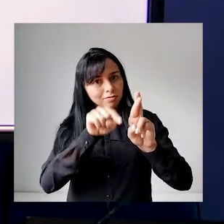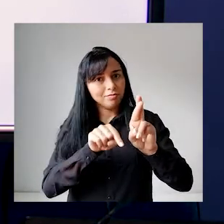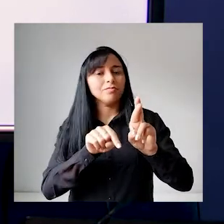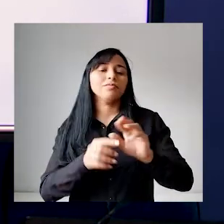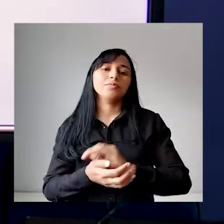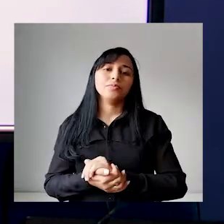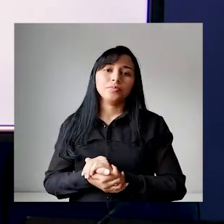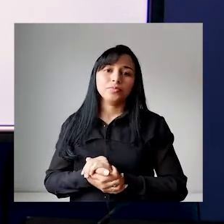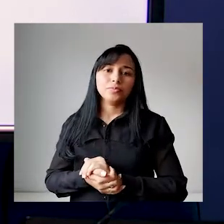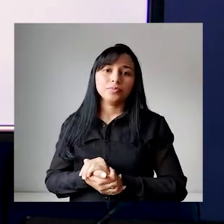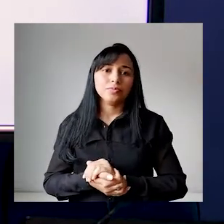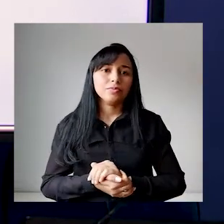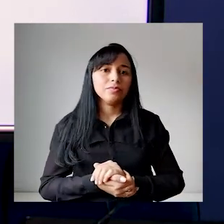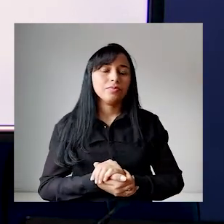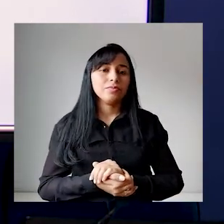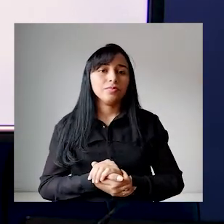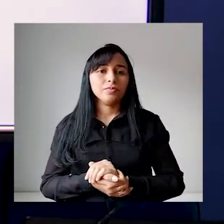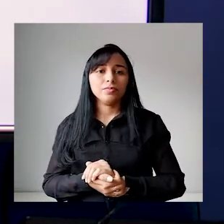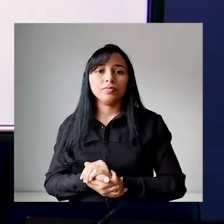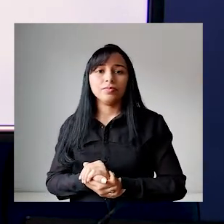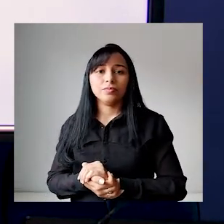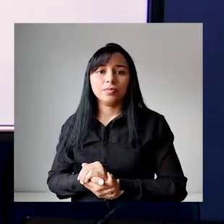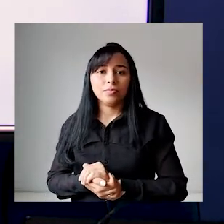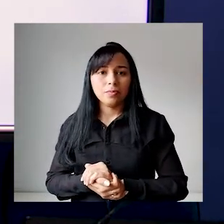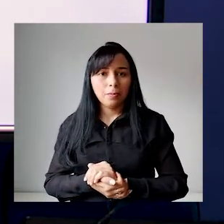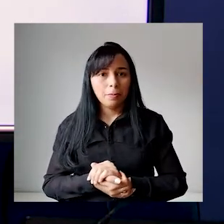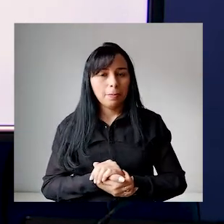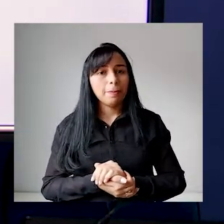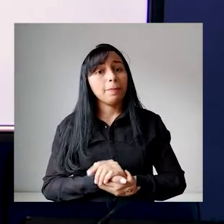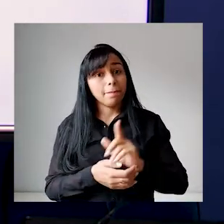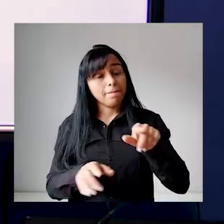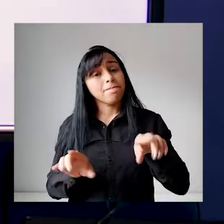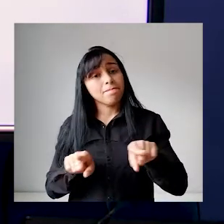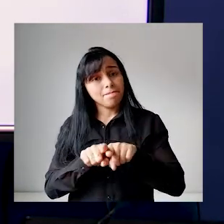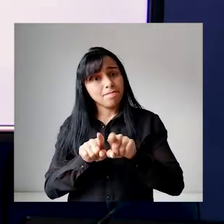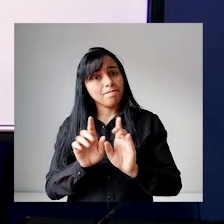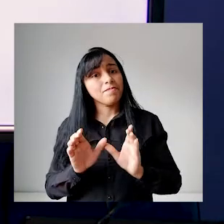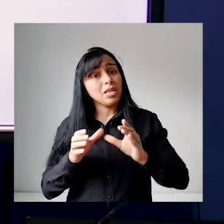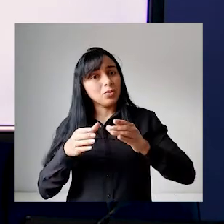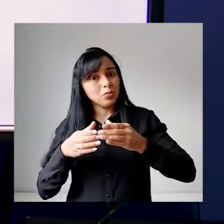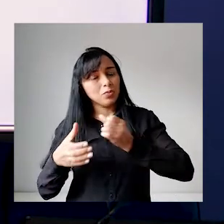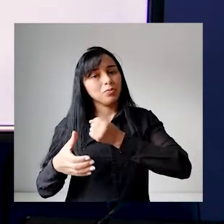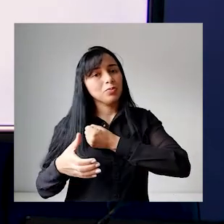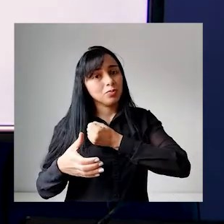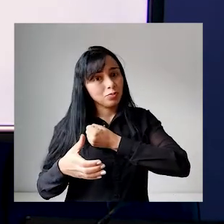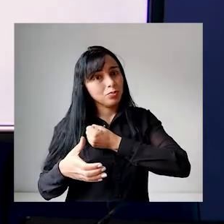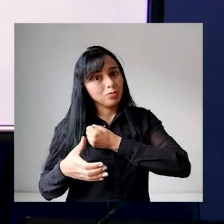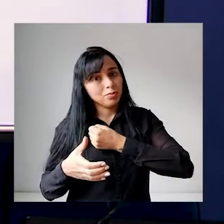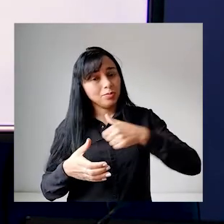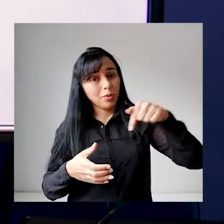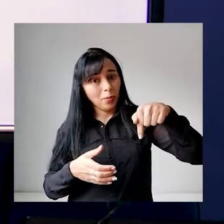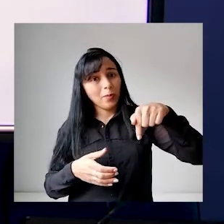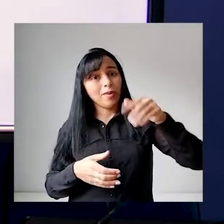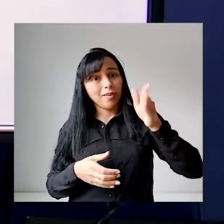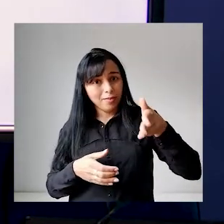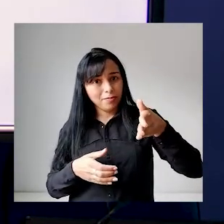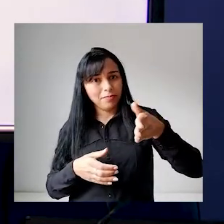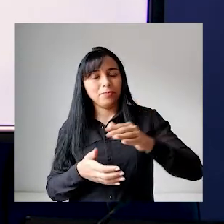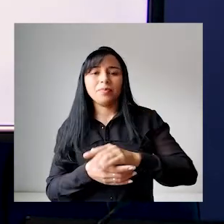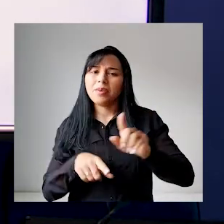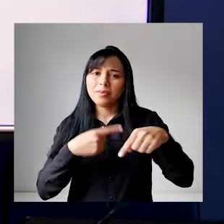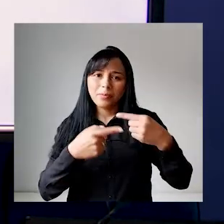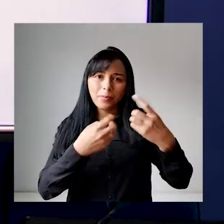números irracionais, que fazem parte também dos conjuntos dos números reais. Mas isso é um assunto para uma outra aula, tá bom?